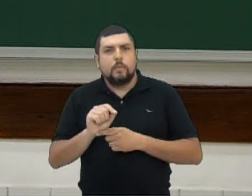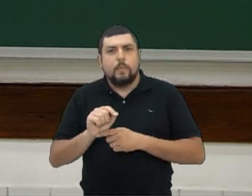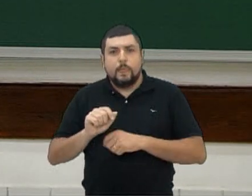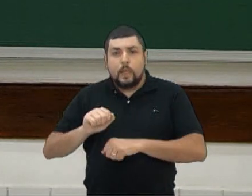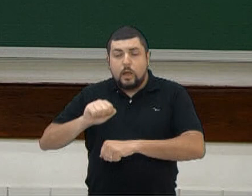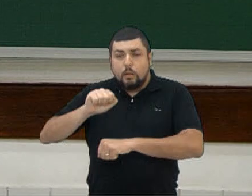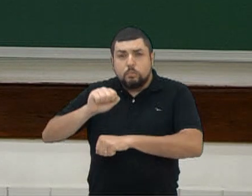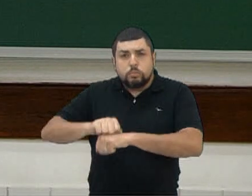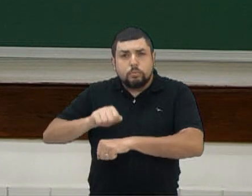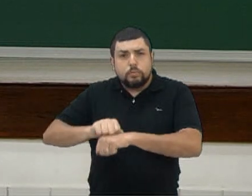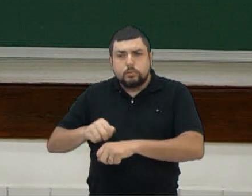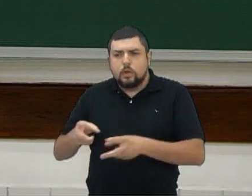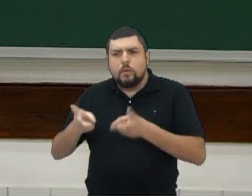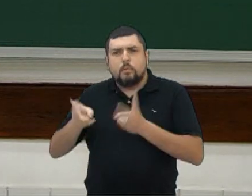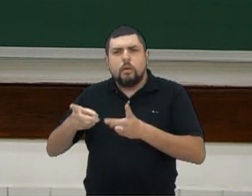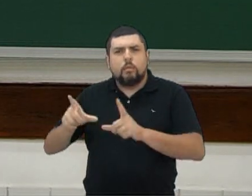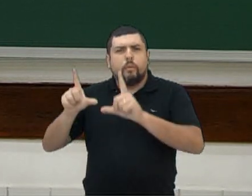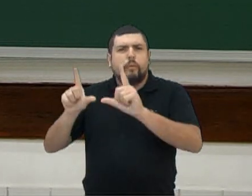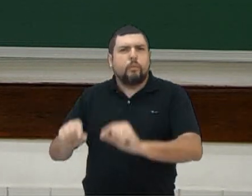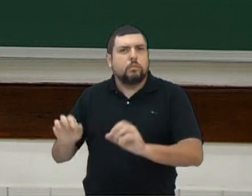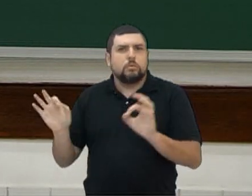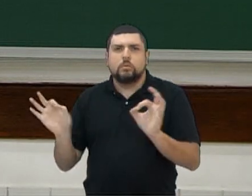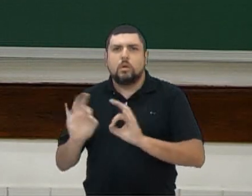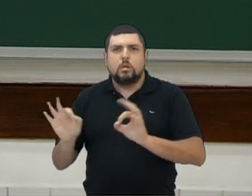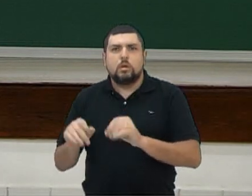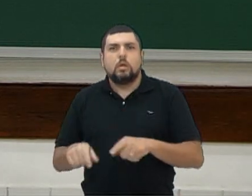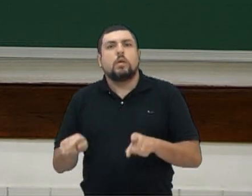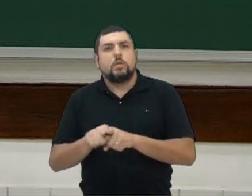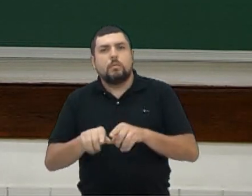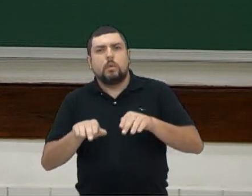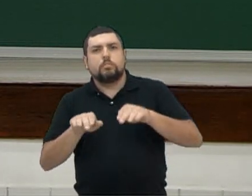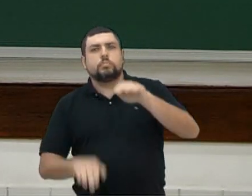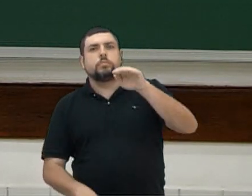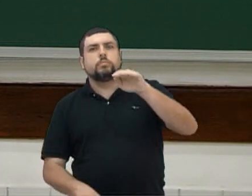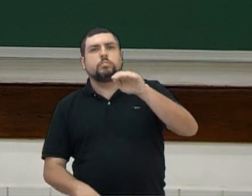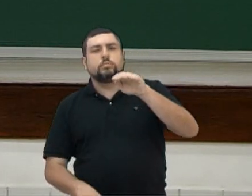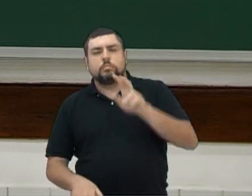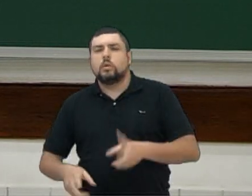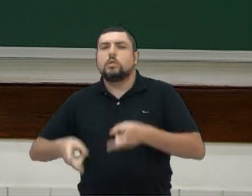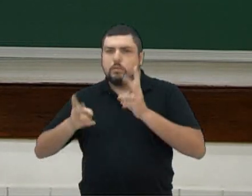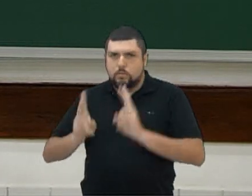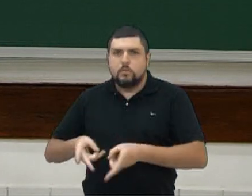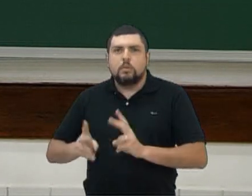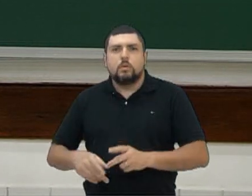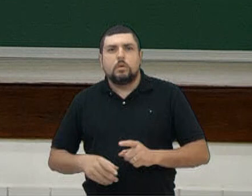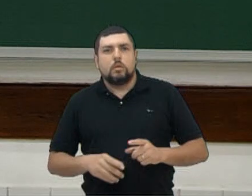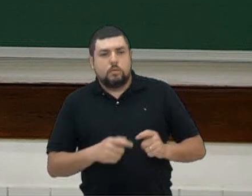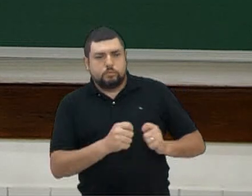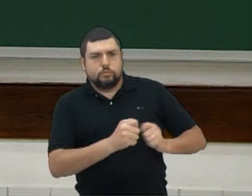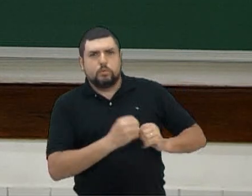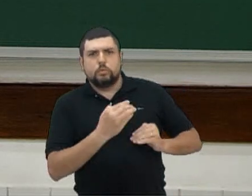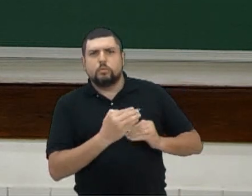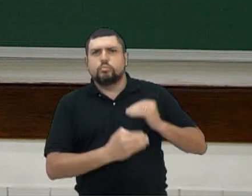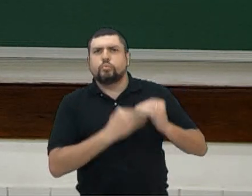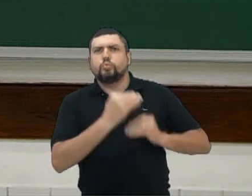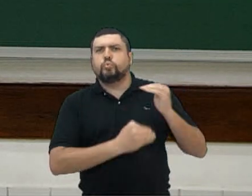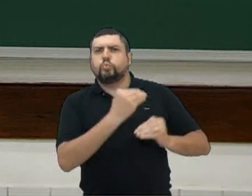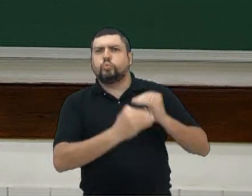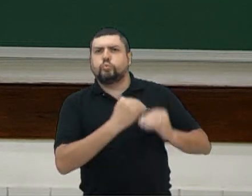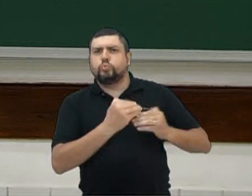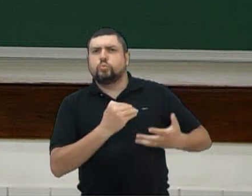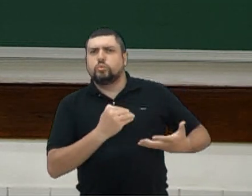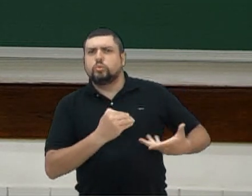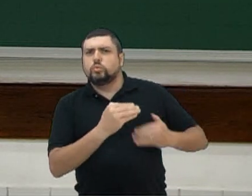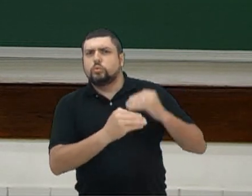e não houve redução da desigualdade, mesmo com o crescimento econômico bastante intenso e bastante acelerado, provocado